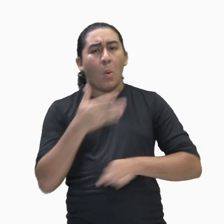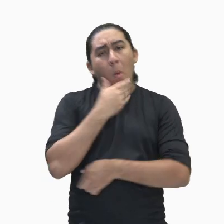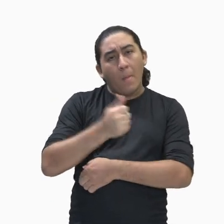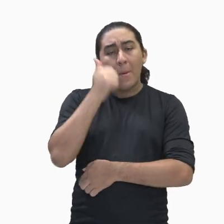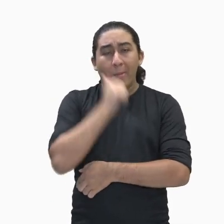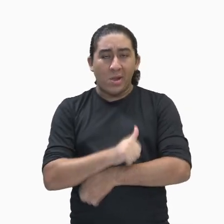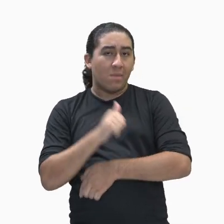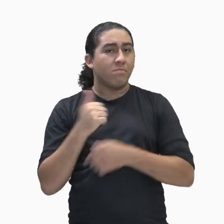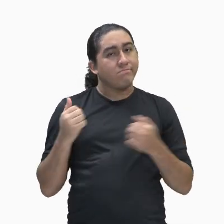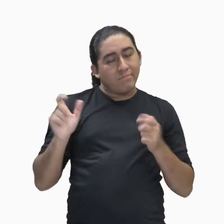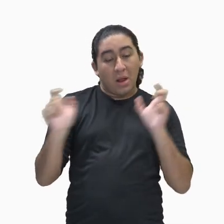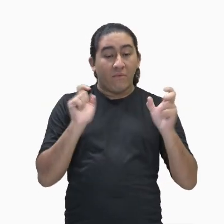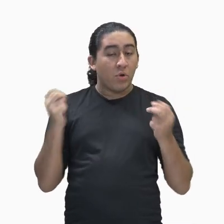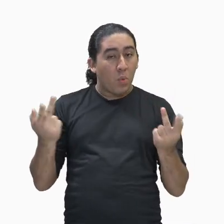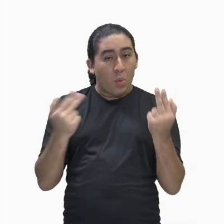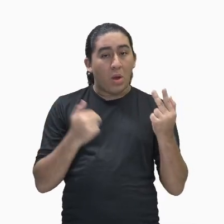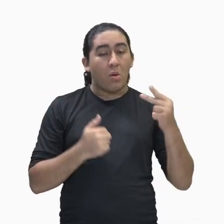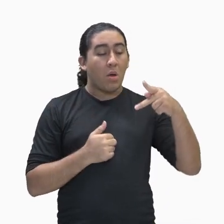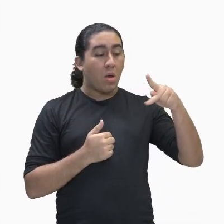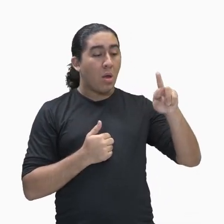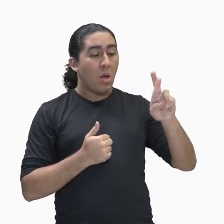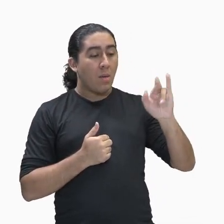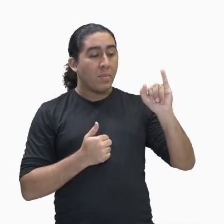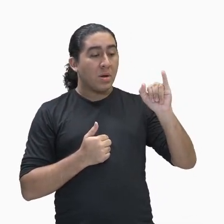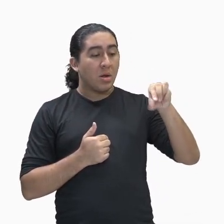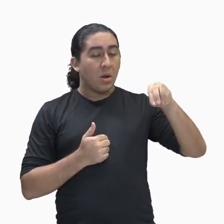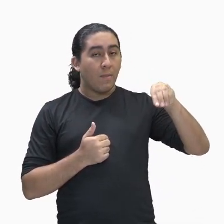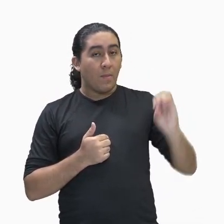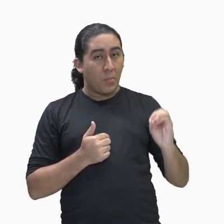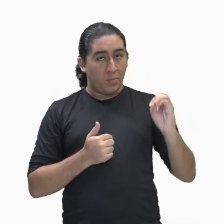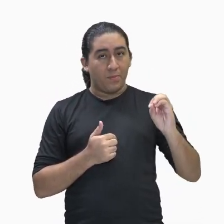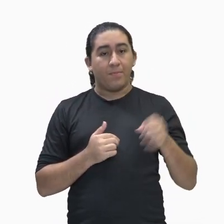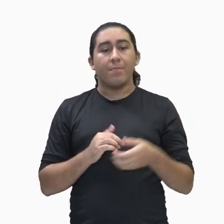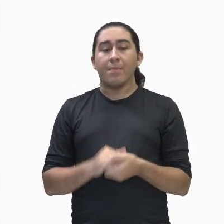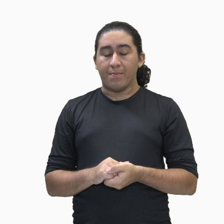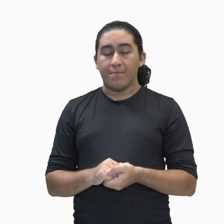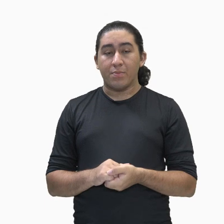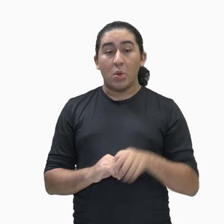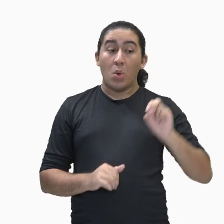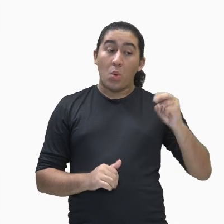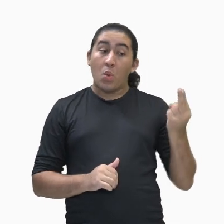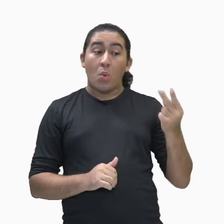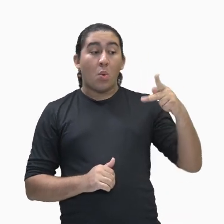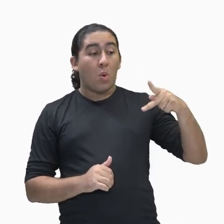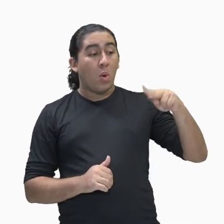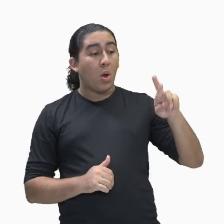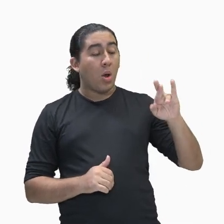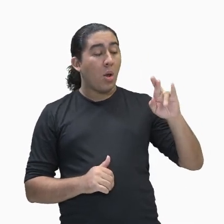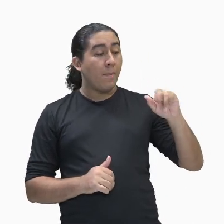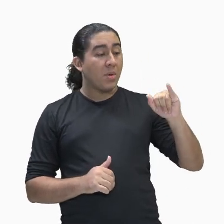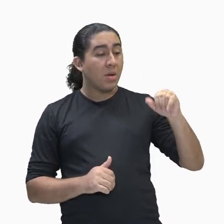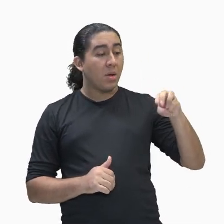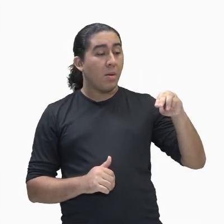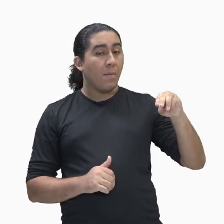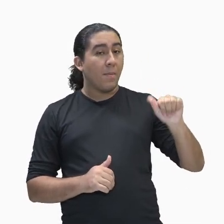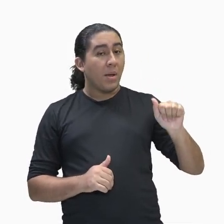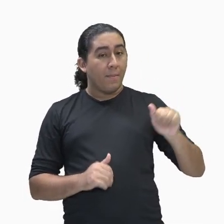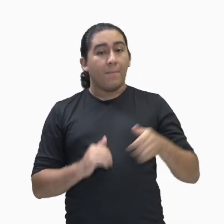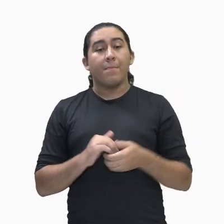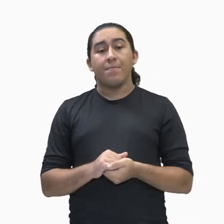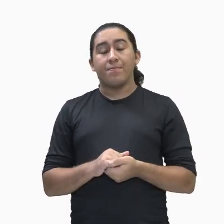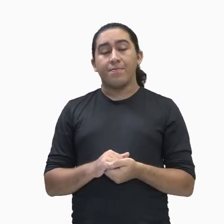primeira palavra aí é a palavra uncle. Uncle. Uncle. Então, bem simples,